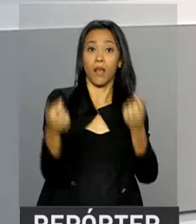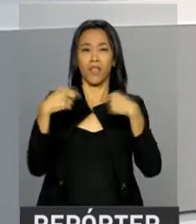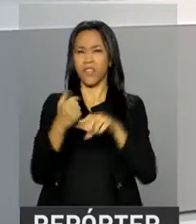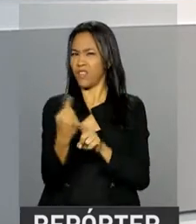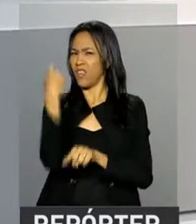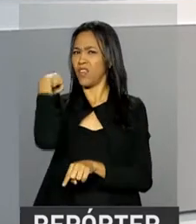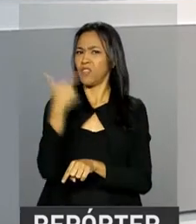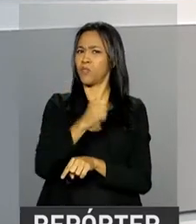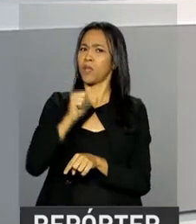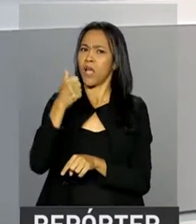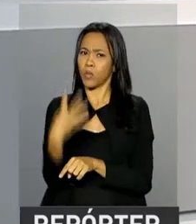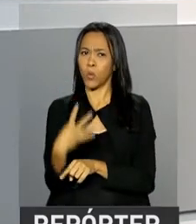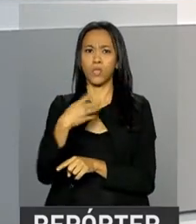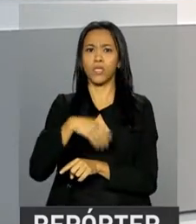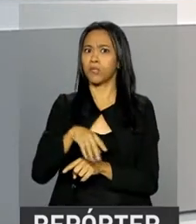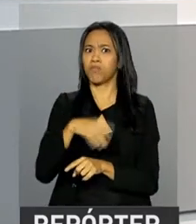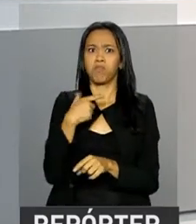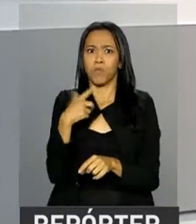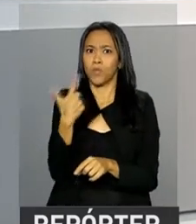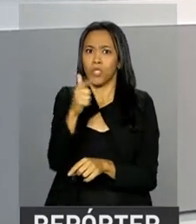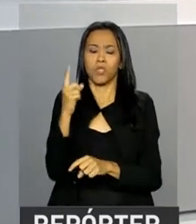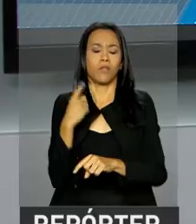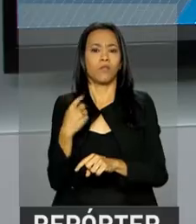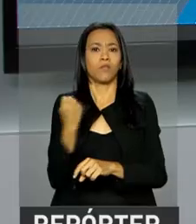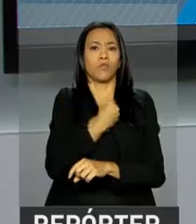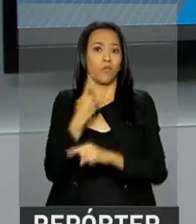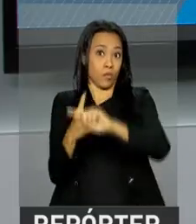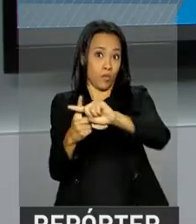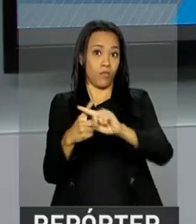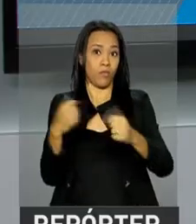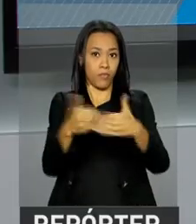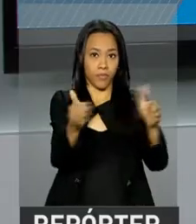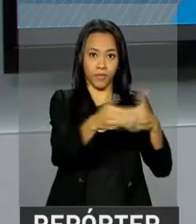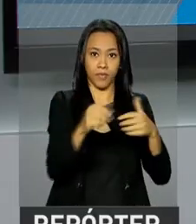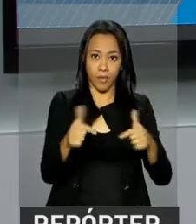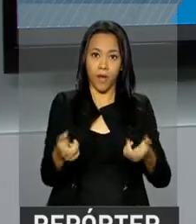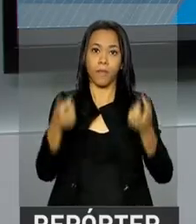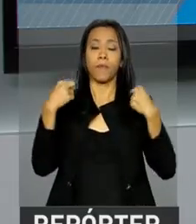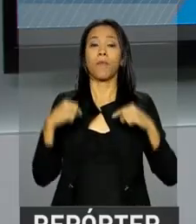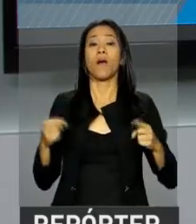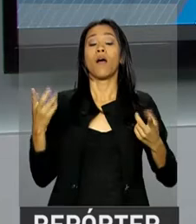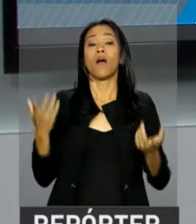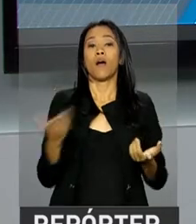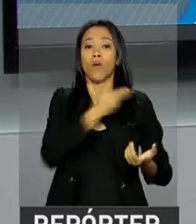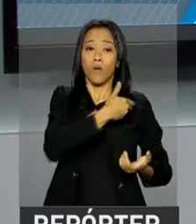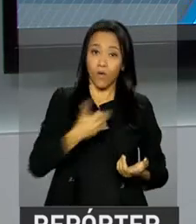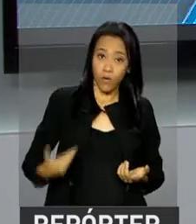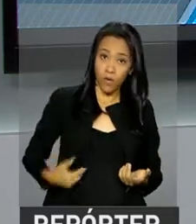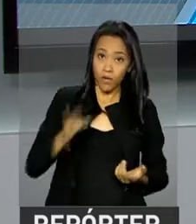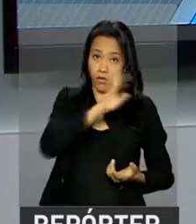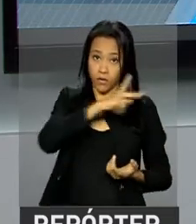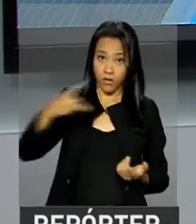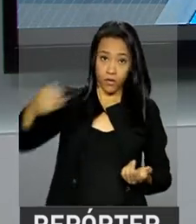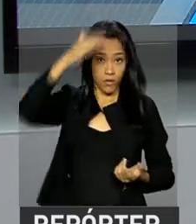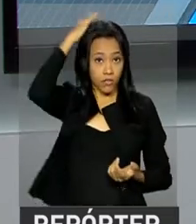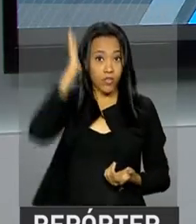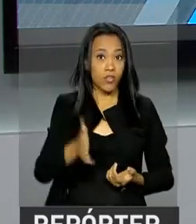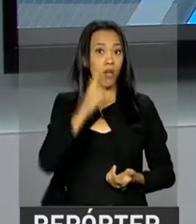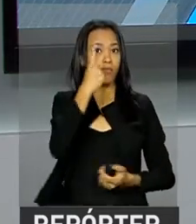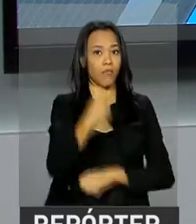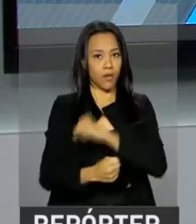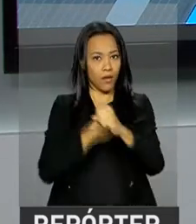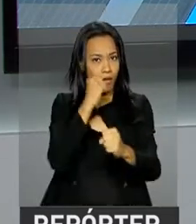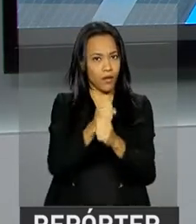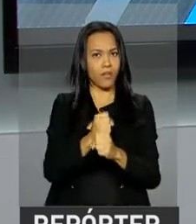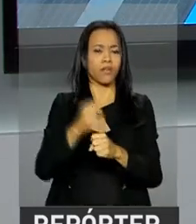registrava números positivos para a geração de empregos. O governo do presidente Michel Temer completou um ano. E além de